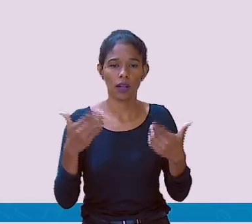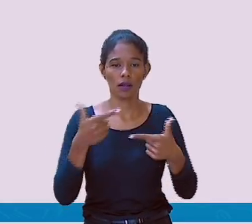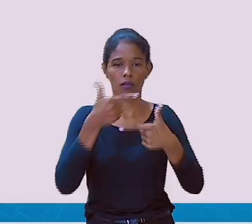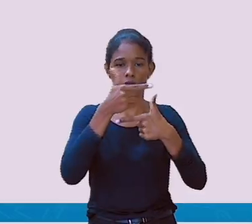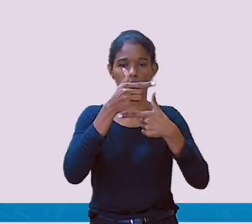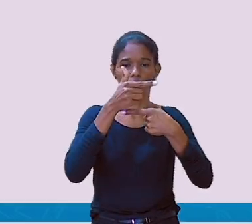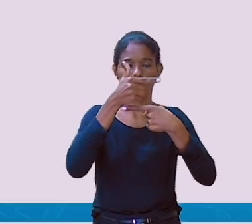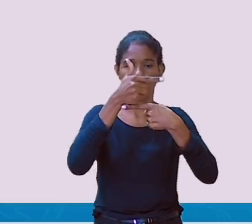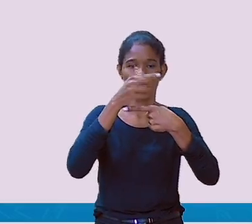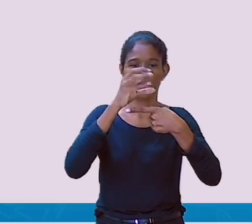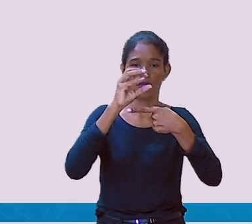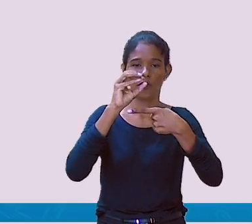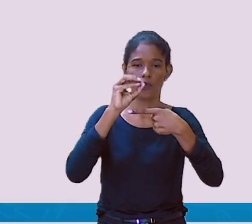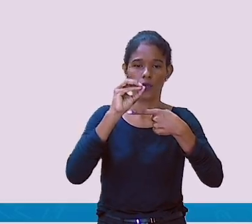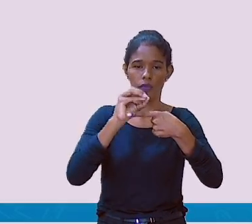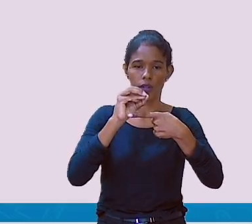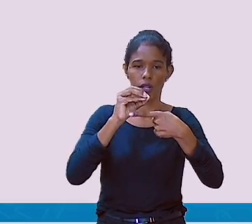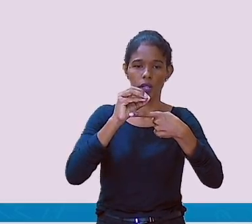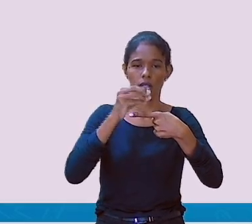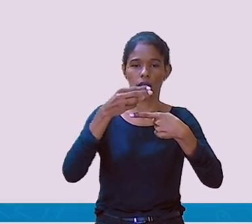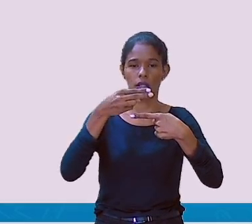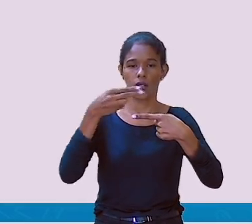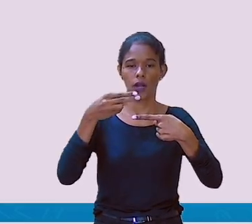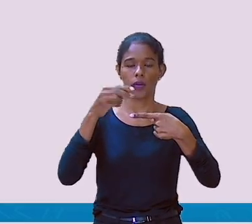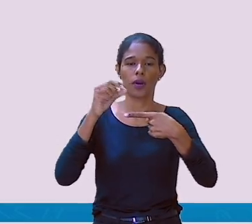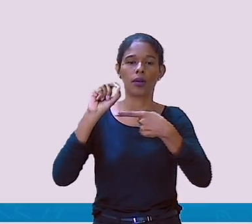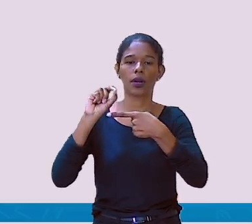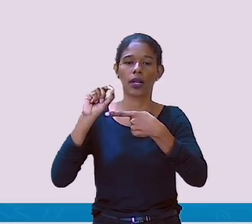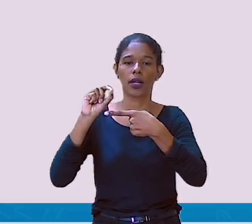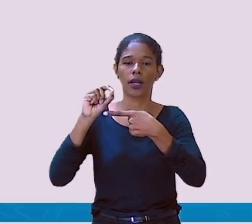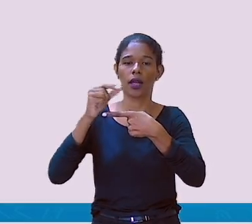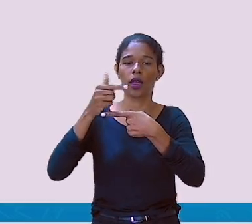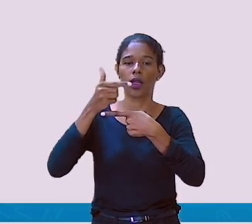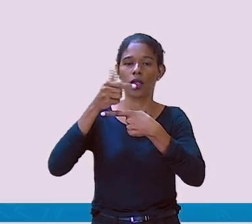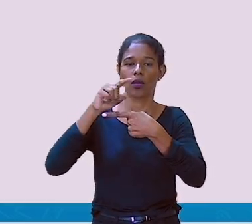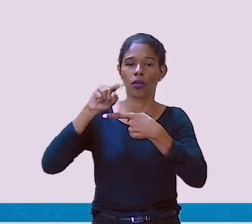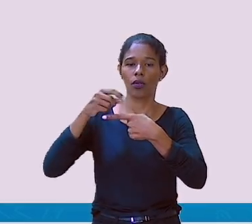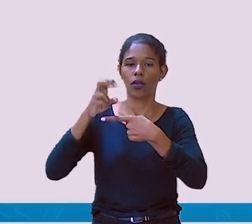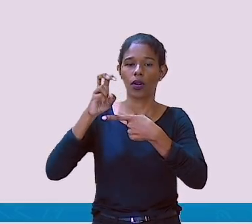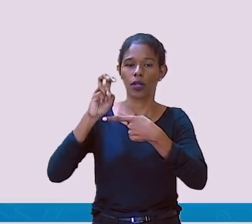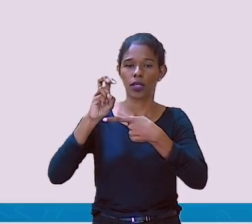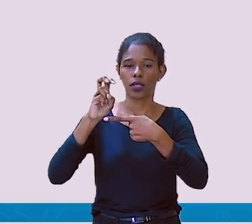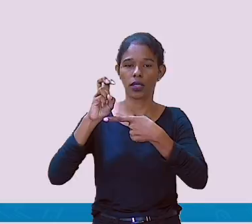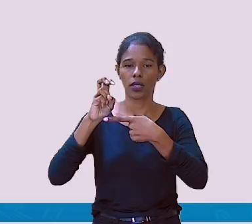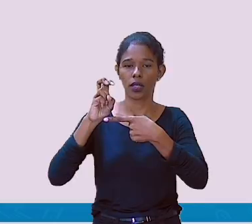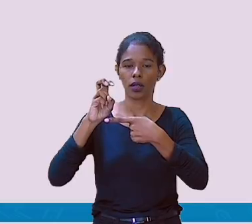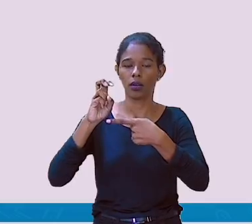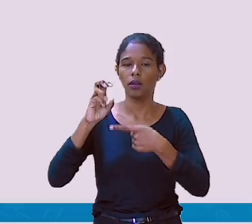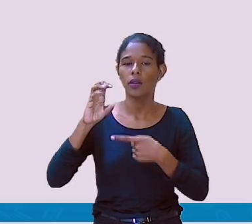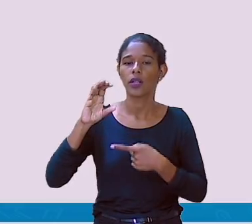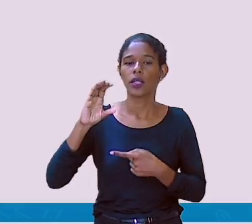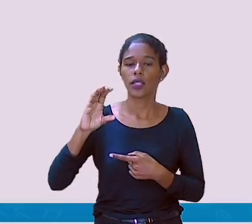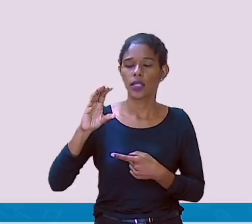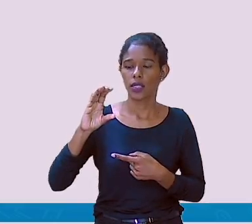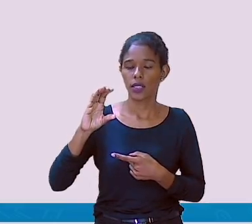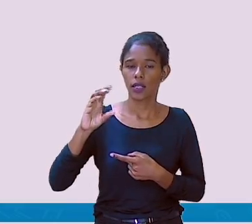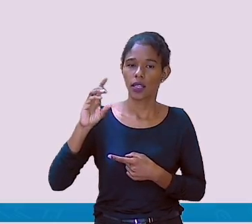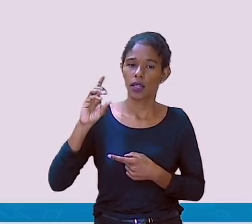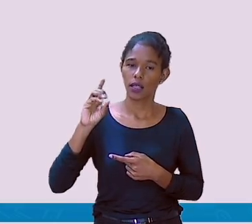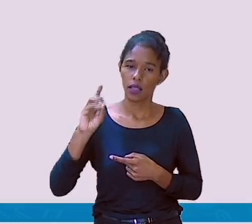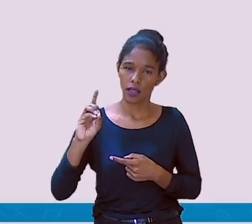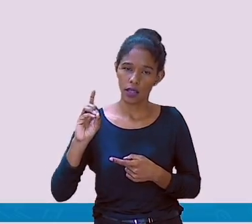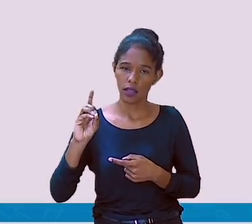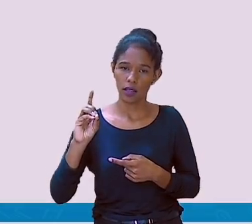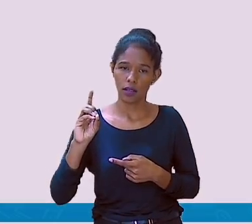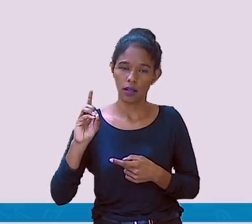20 vai ser igual a 2,5. Está dividindo, do outro lado,